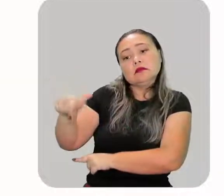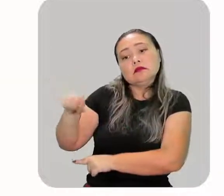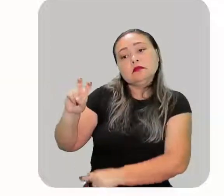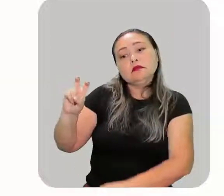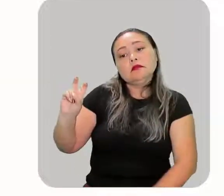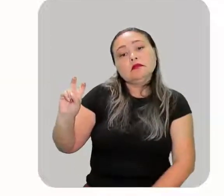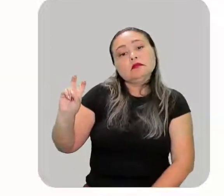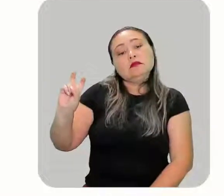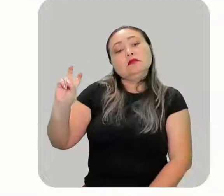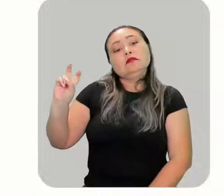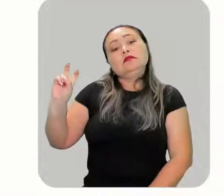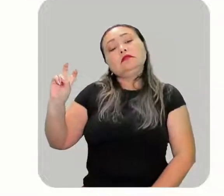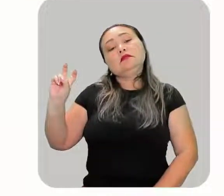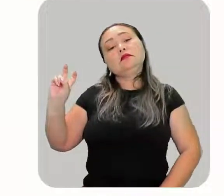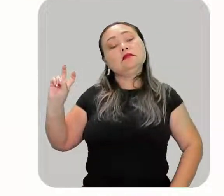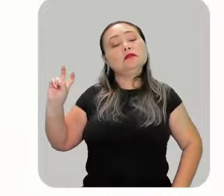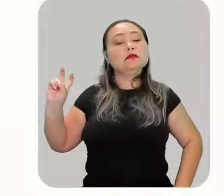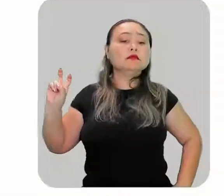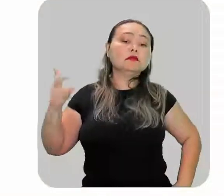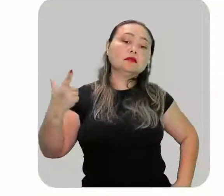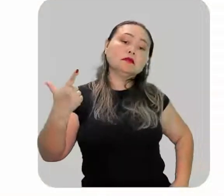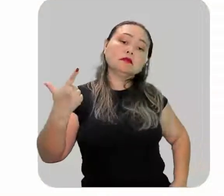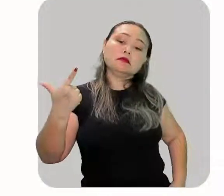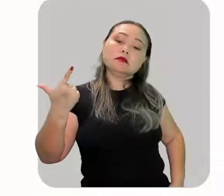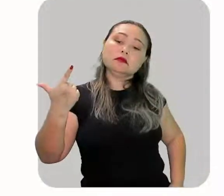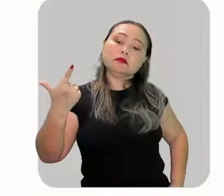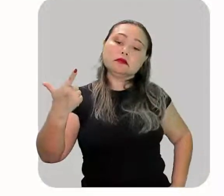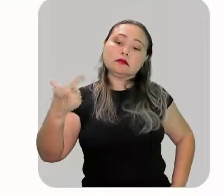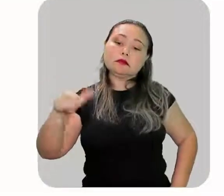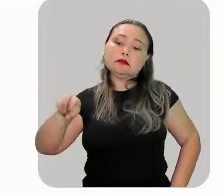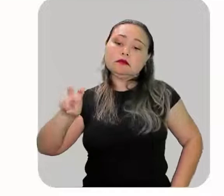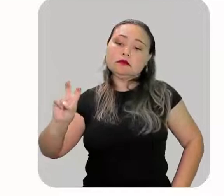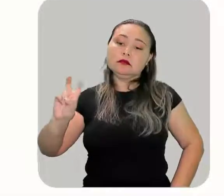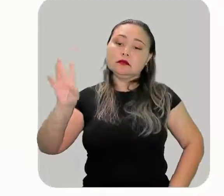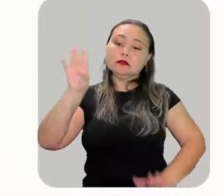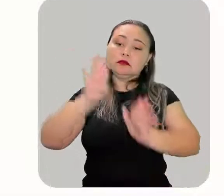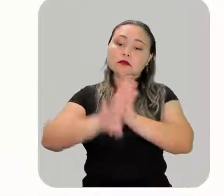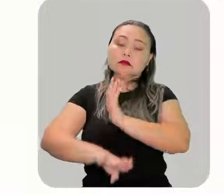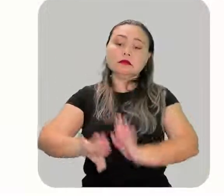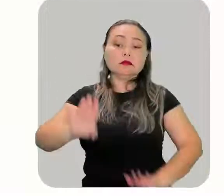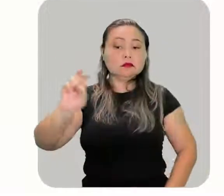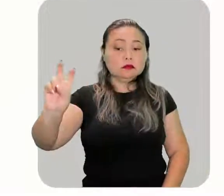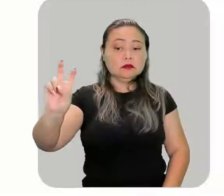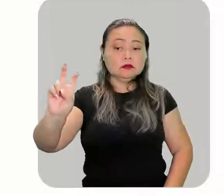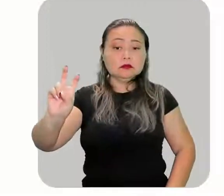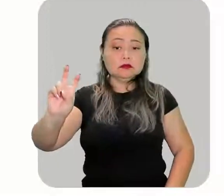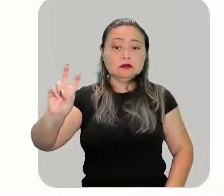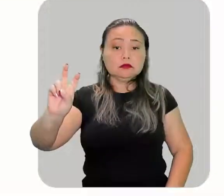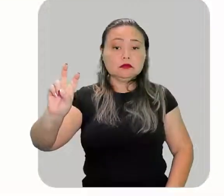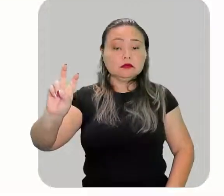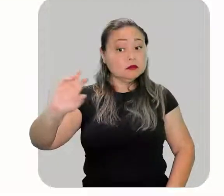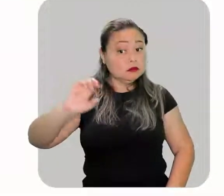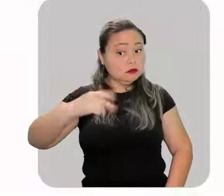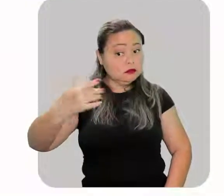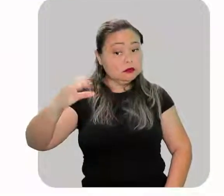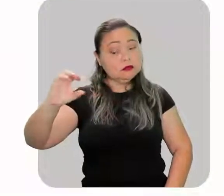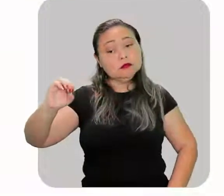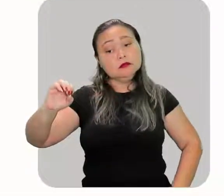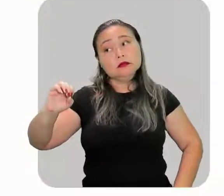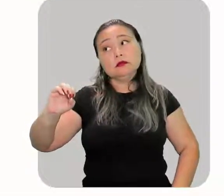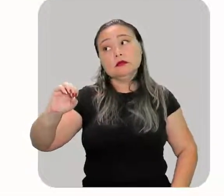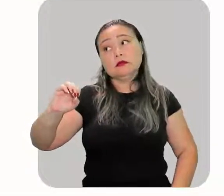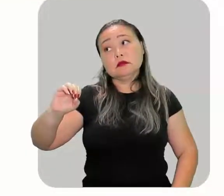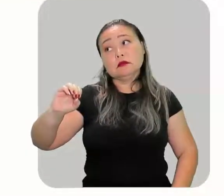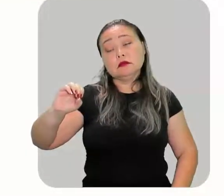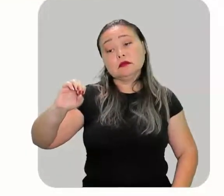vezes quem? 2,5. 2,5. Menos quem? Menos 5. Menos 5. Isso dá 0? Dá 0. Dá,